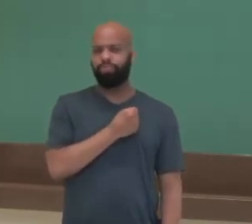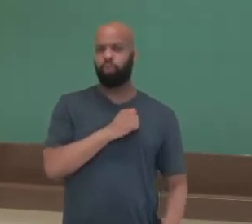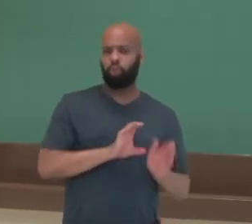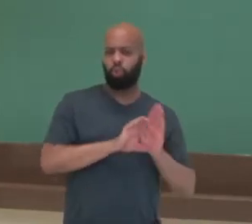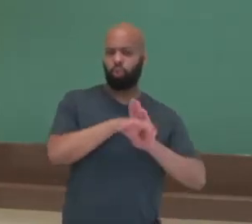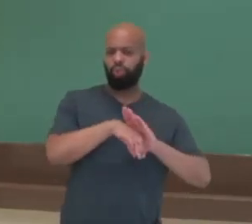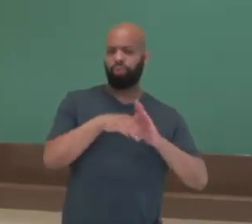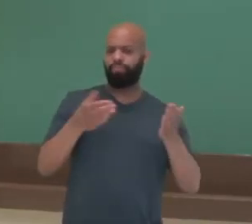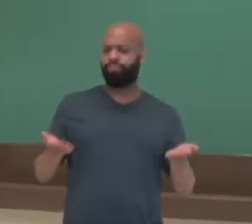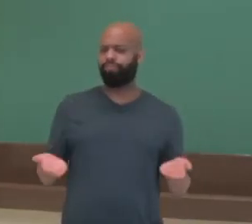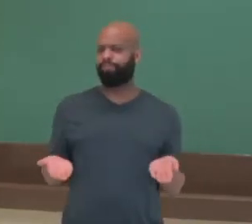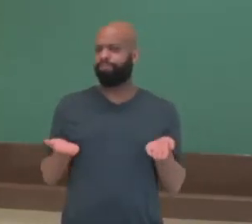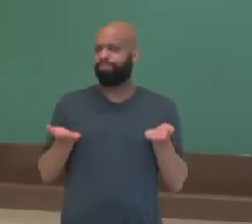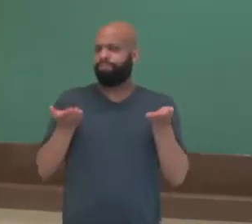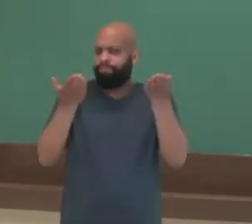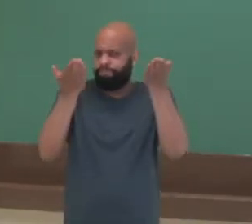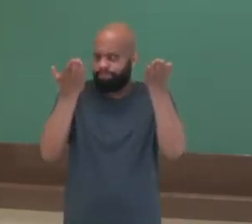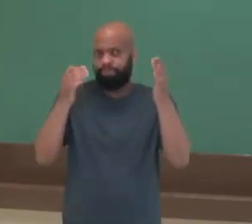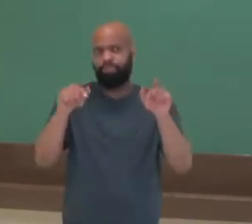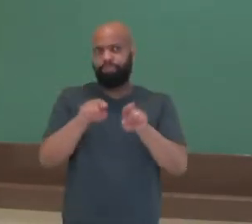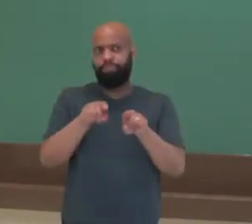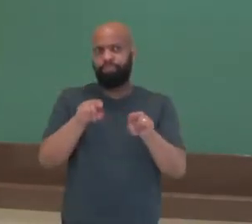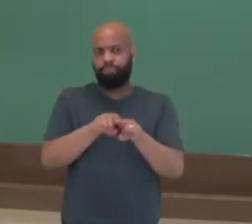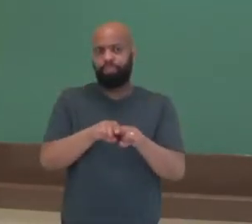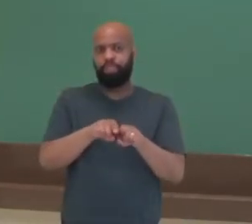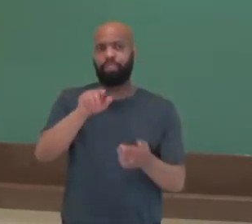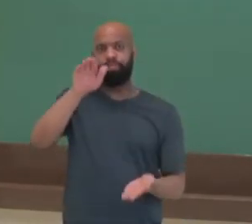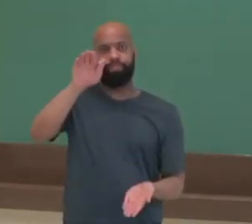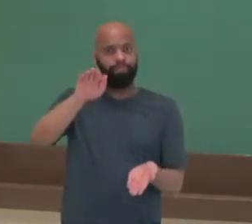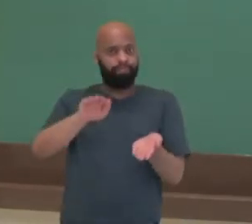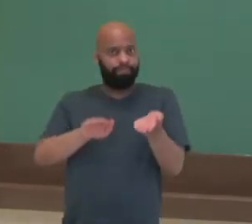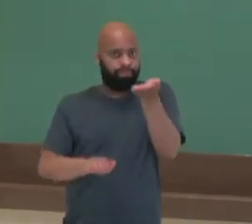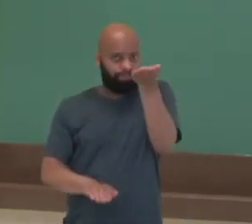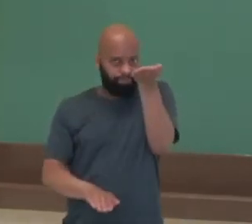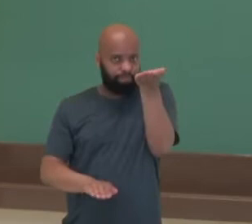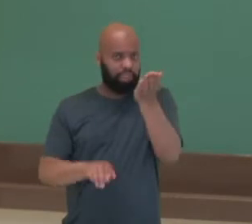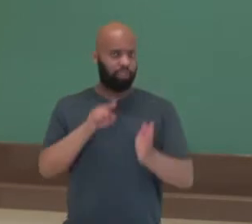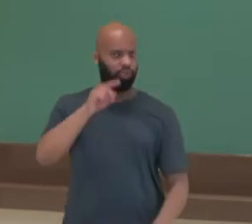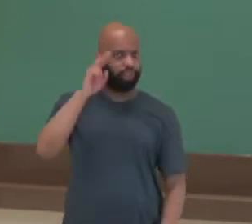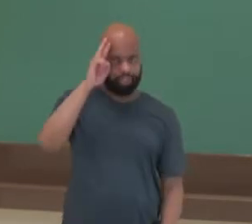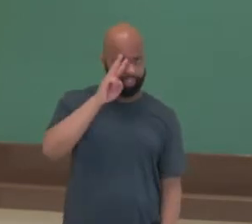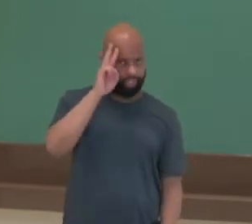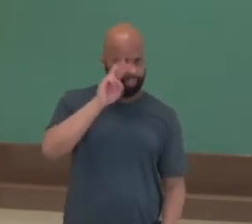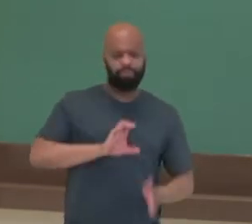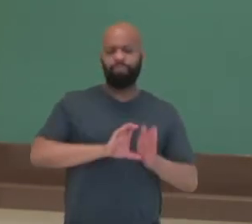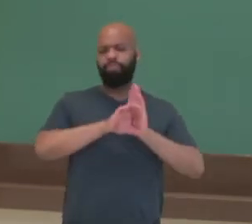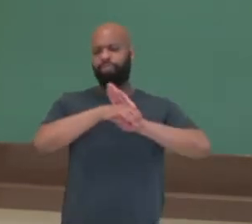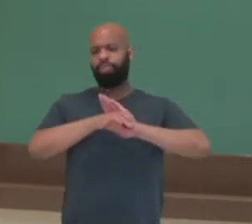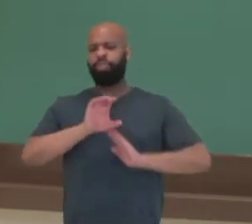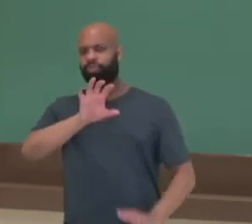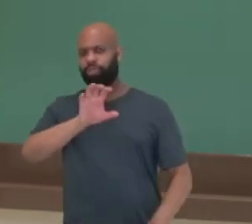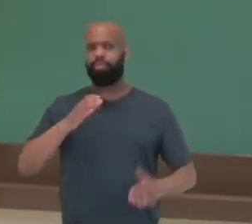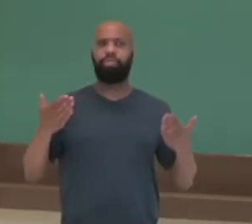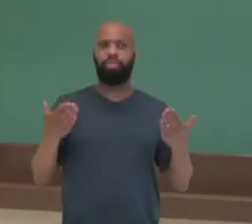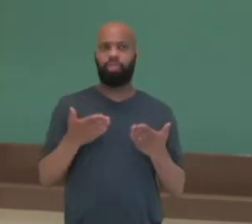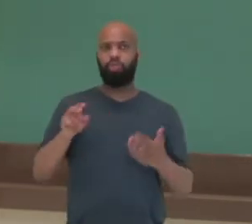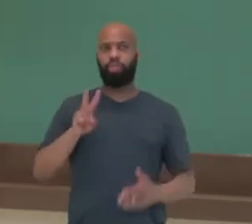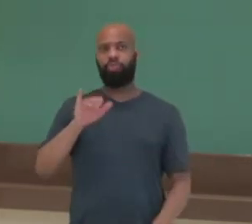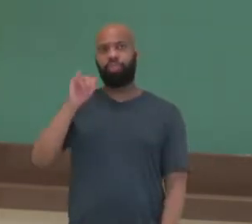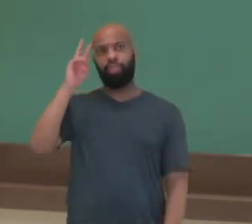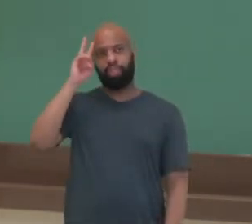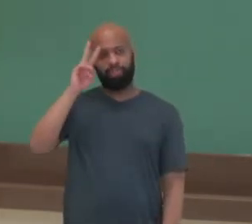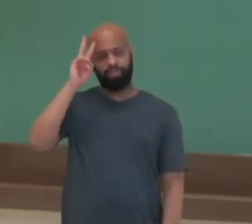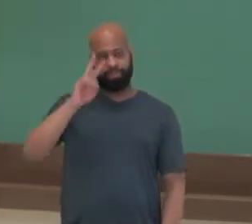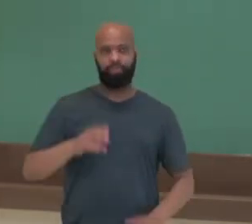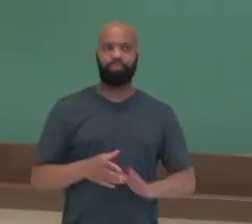conceitos? O que é o conceito de diretamente e inversamente proporcional? Então vamos relembrar.